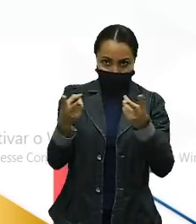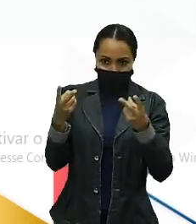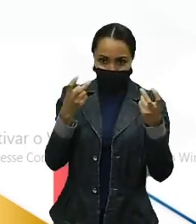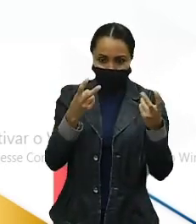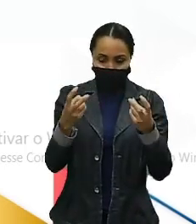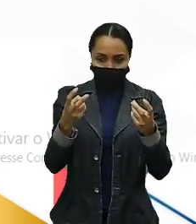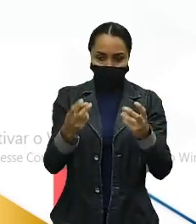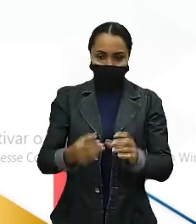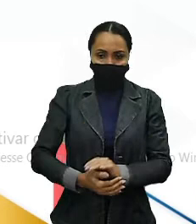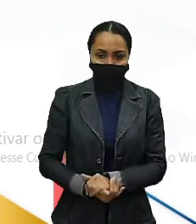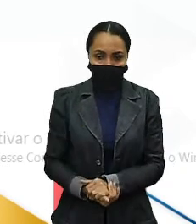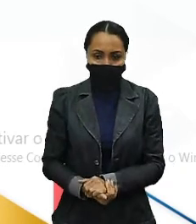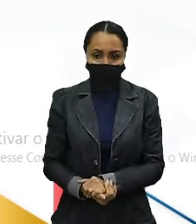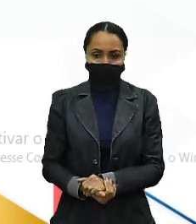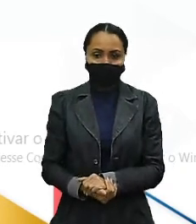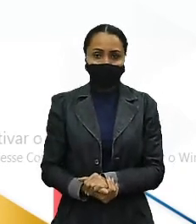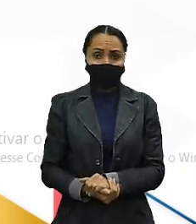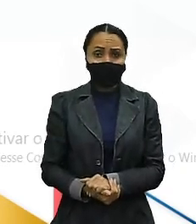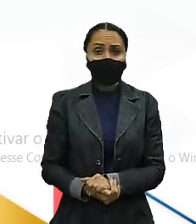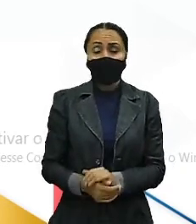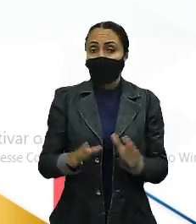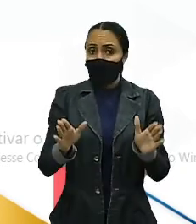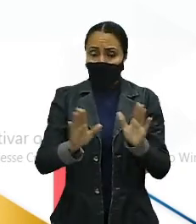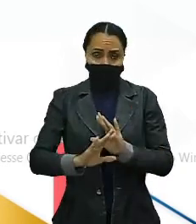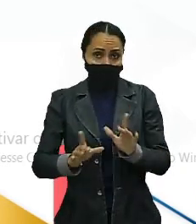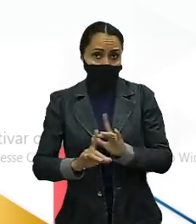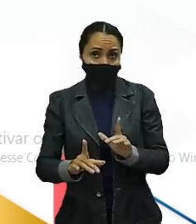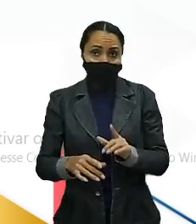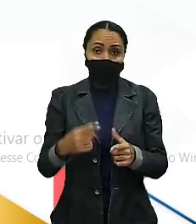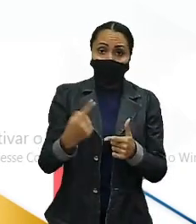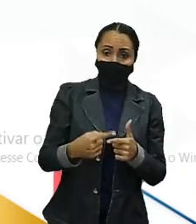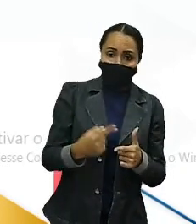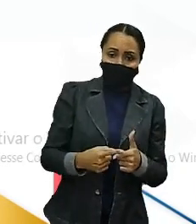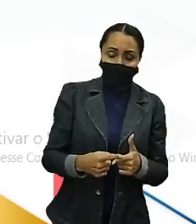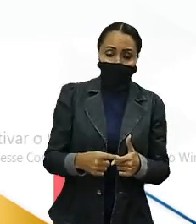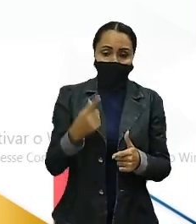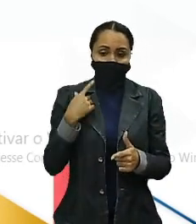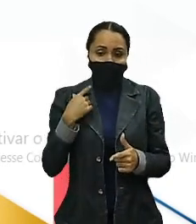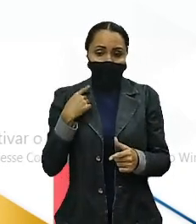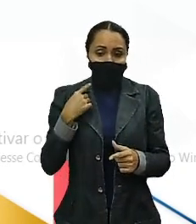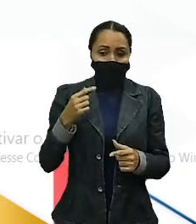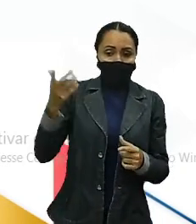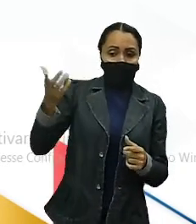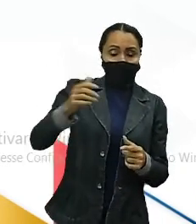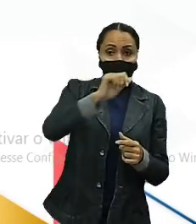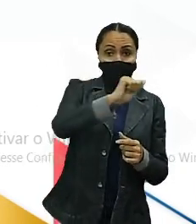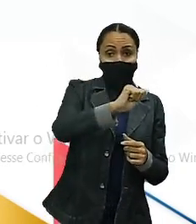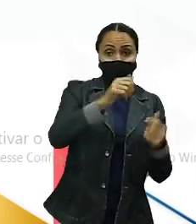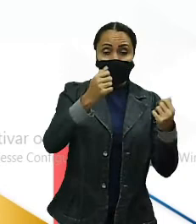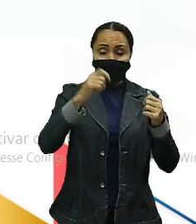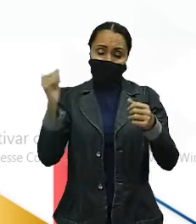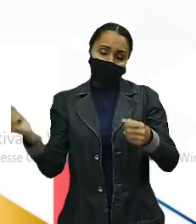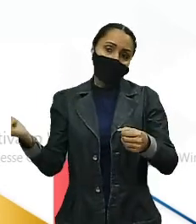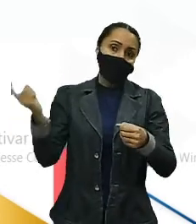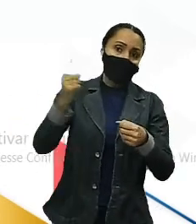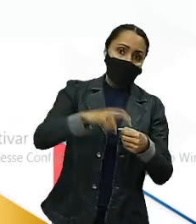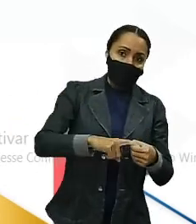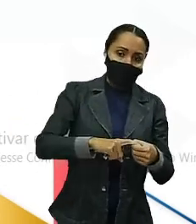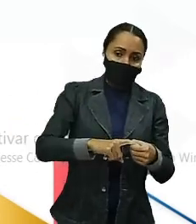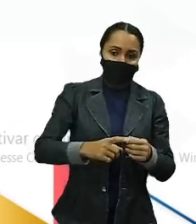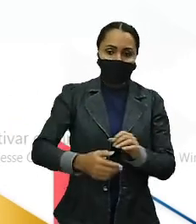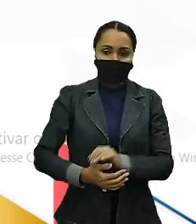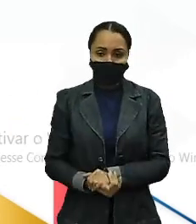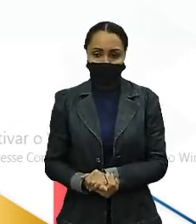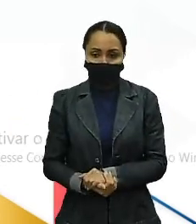tranquilo? É suficiente? Claro que não, né? Porque ela precisa, esse ponto A precisa voltar. Então eu vou girar